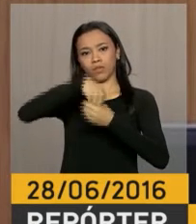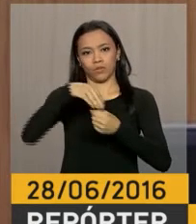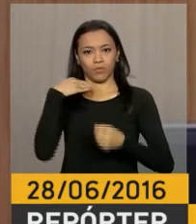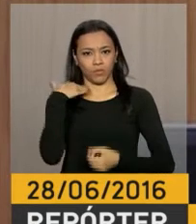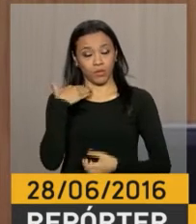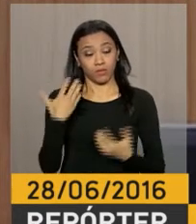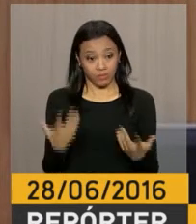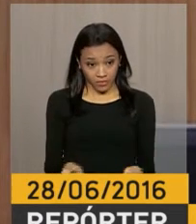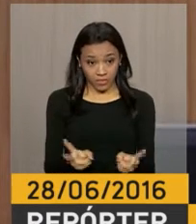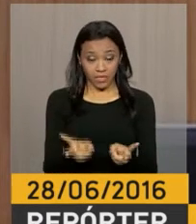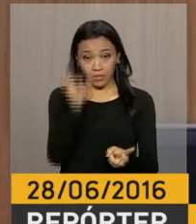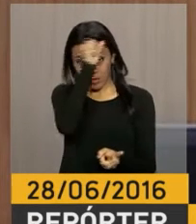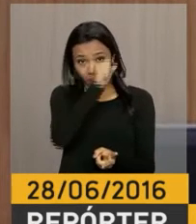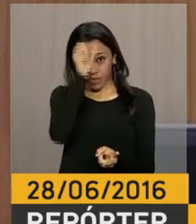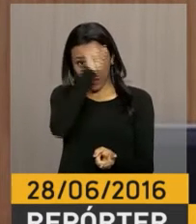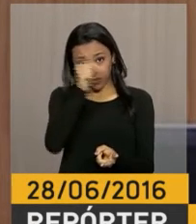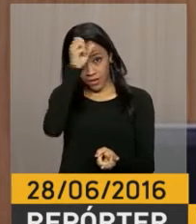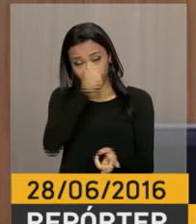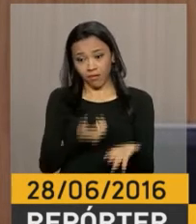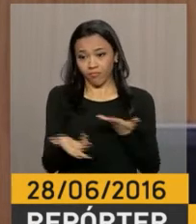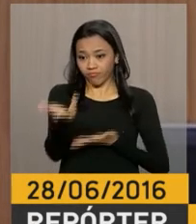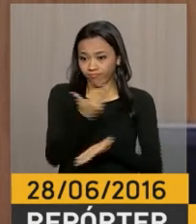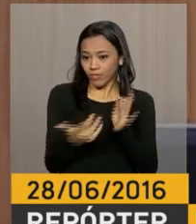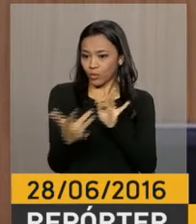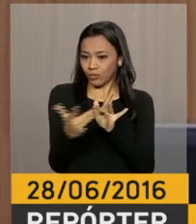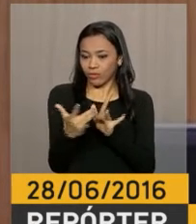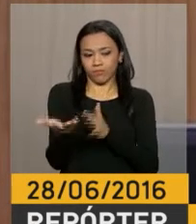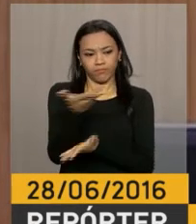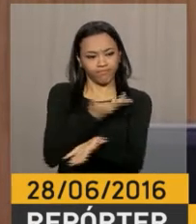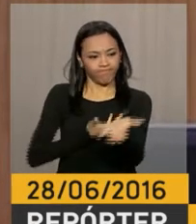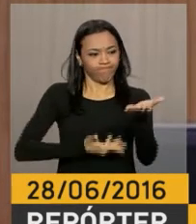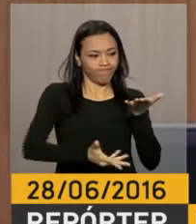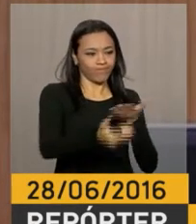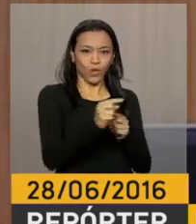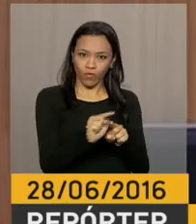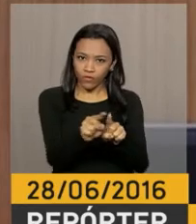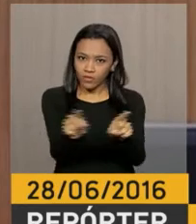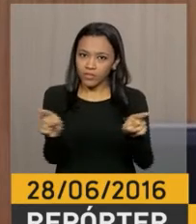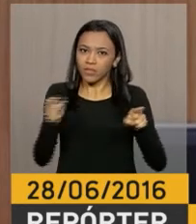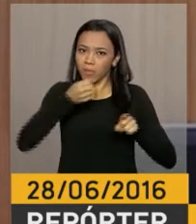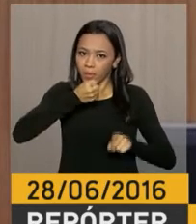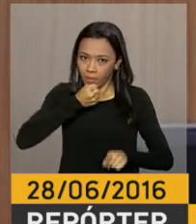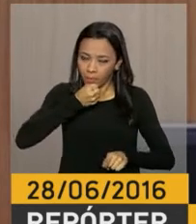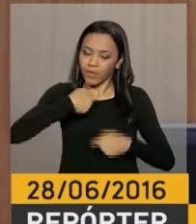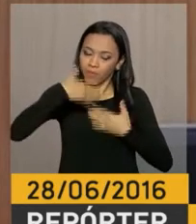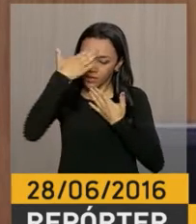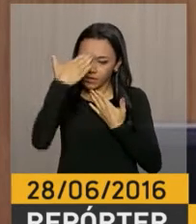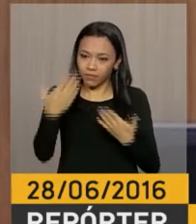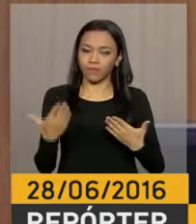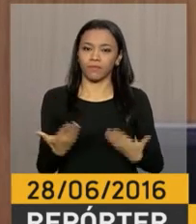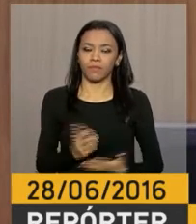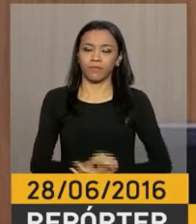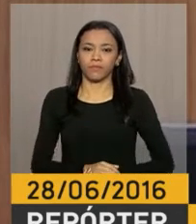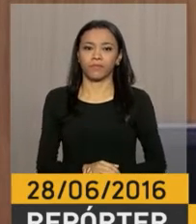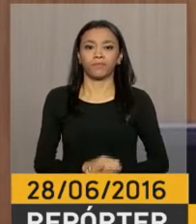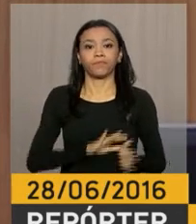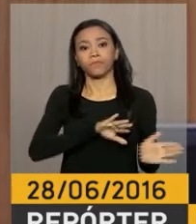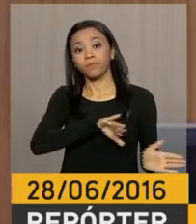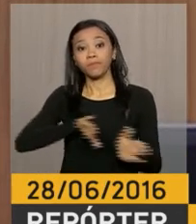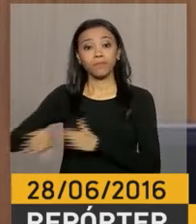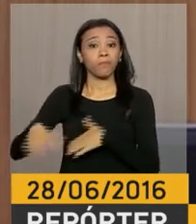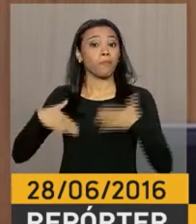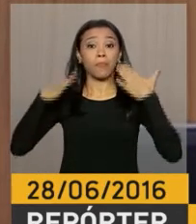foi sempre um aprendizado muito grande esse contato com todos vocês, e eu agradeço muito por isso. Em relação à